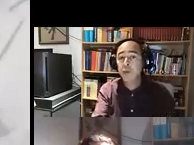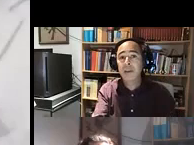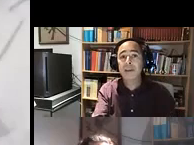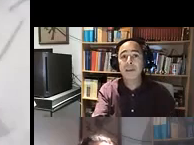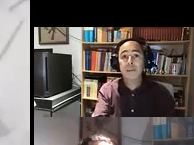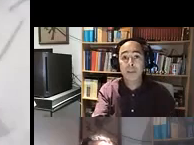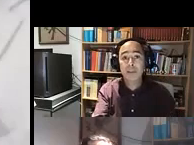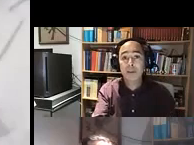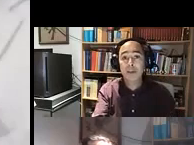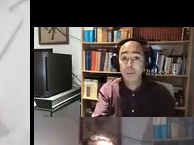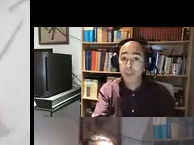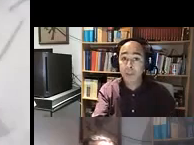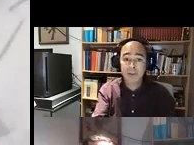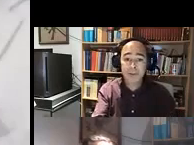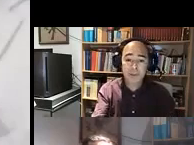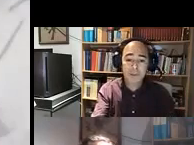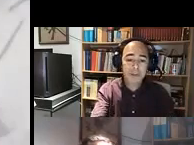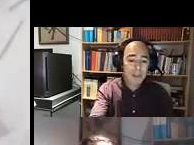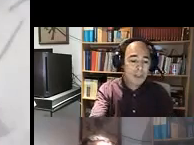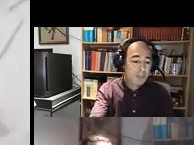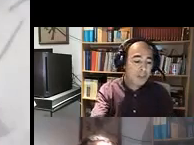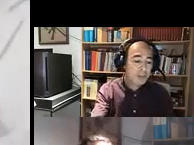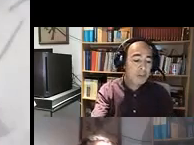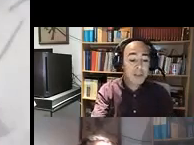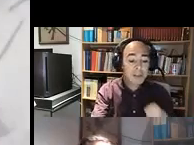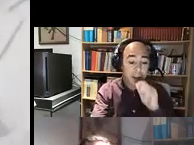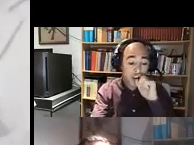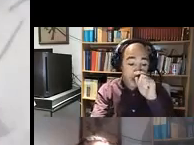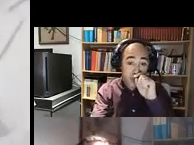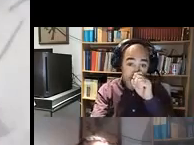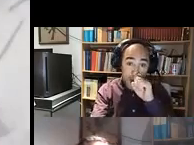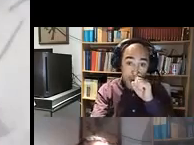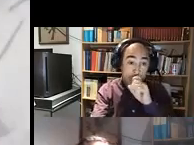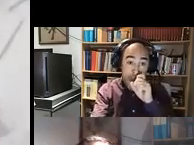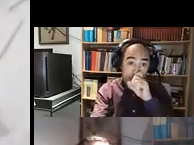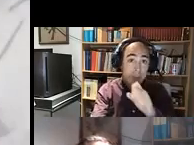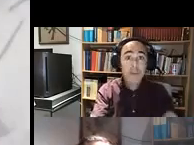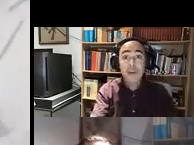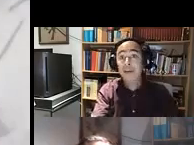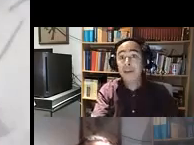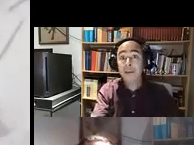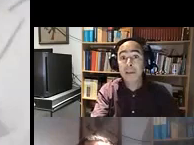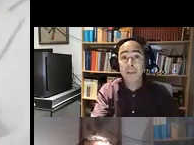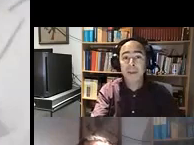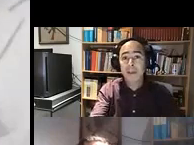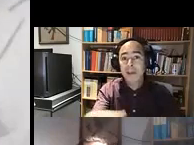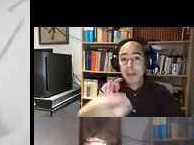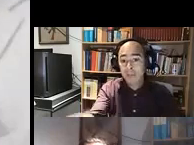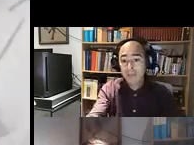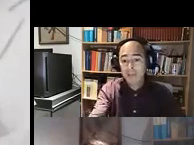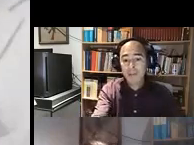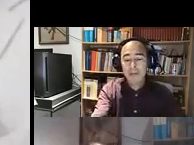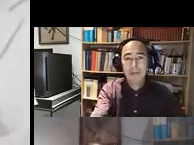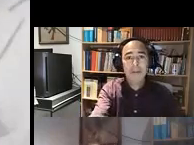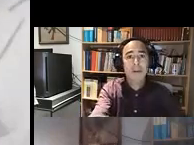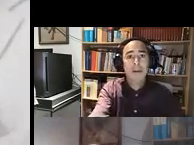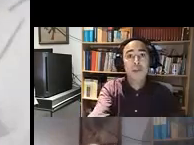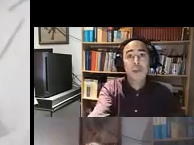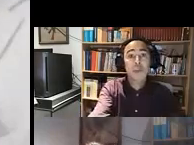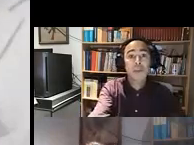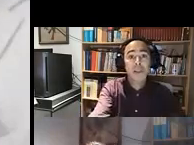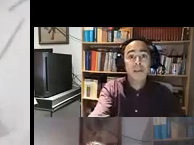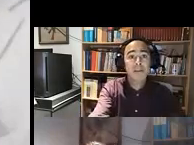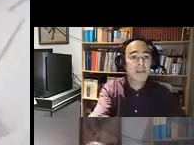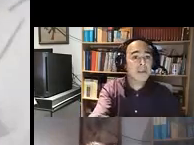e acabamos por ter se vendido carro porque é vendido vamos ver porque quando nos entrega o carro que não é um carro qualquer um carro de alta Gama Há muitas mais